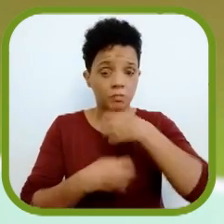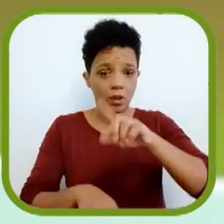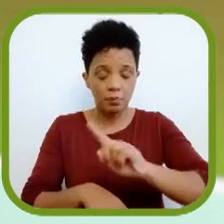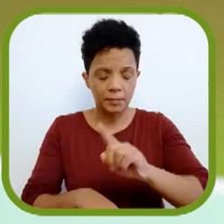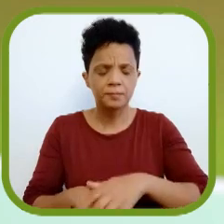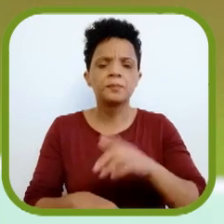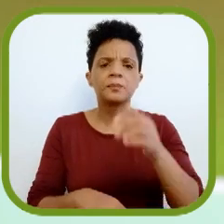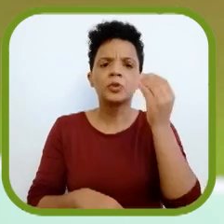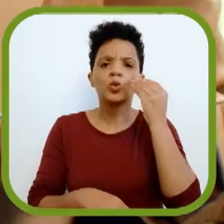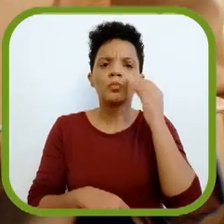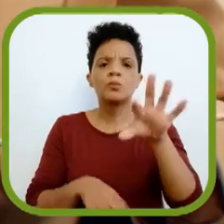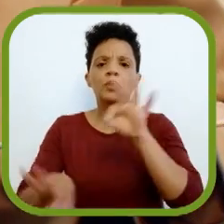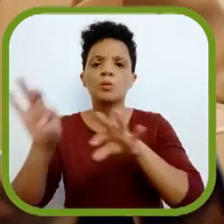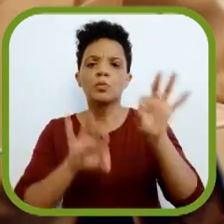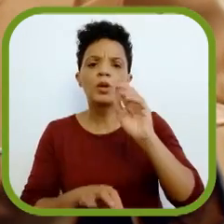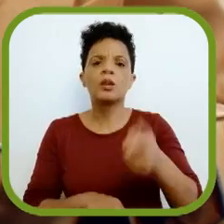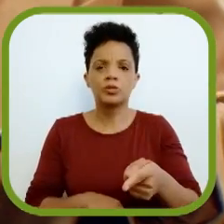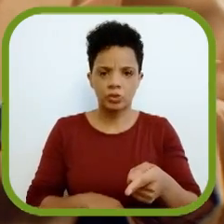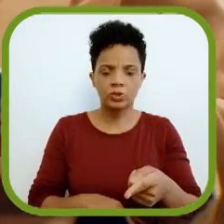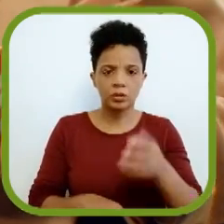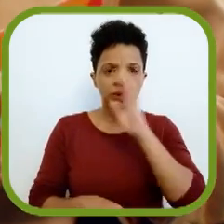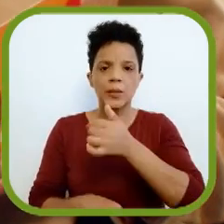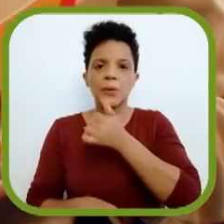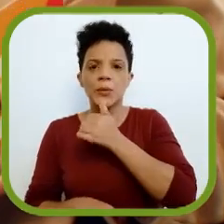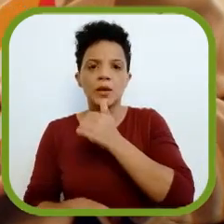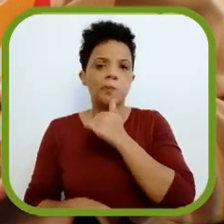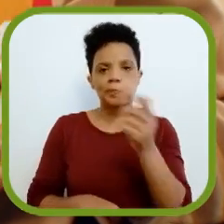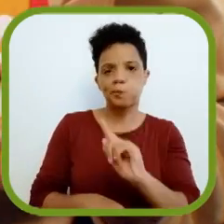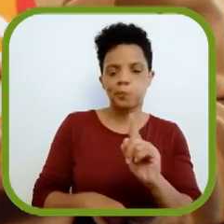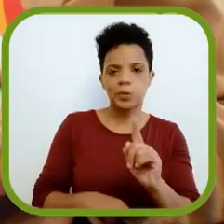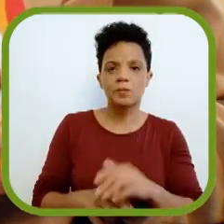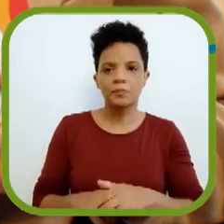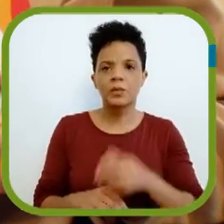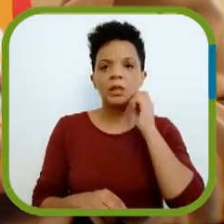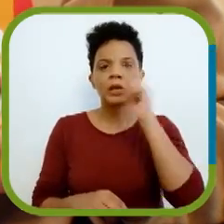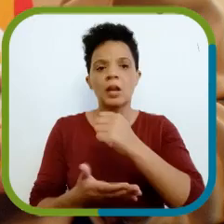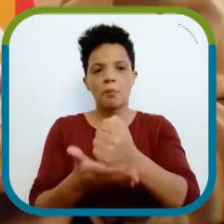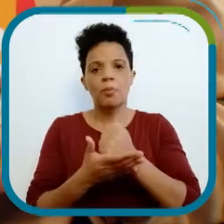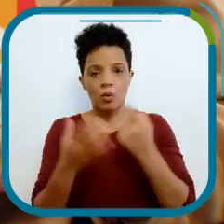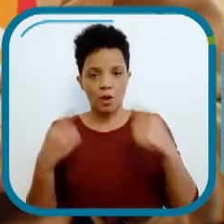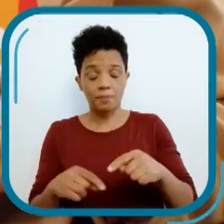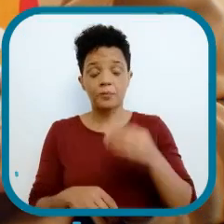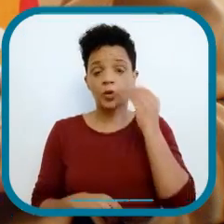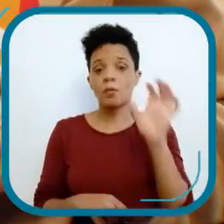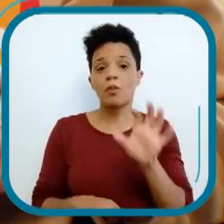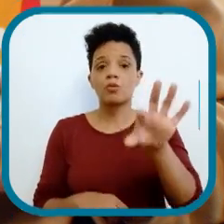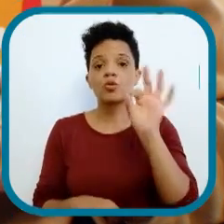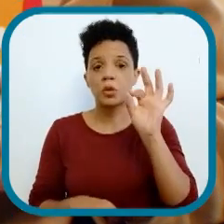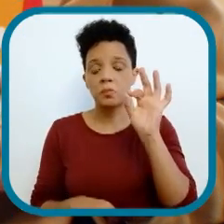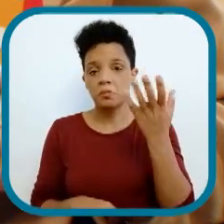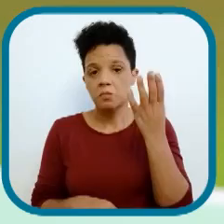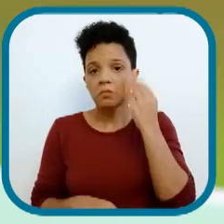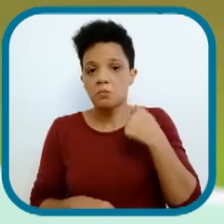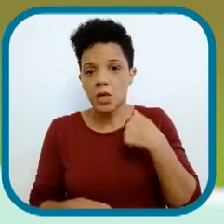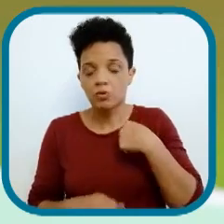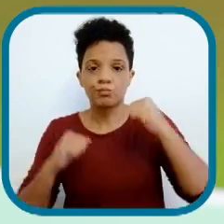depois perdi a pergunta. Portanto, e quais são os critérios de escolha de quem decide ou não que grupos é que devem receber este apoio? Os critérios de